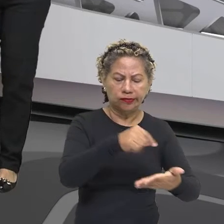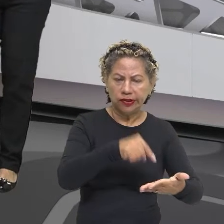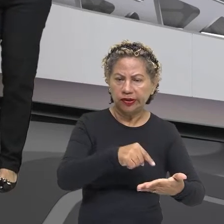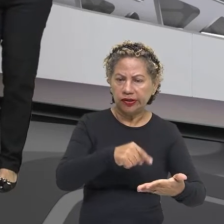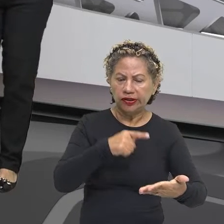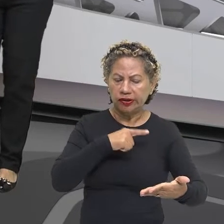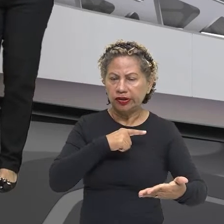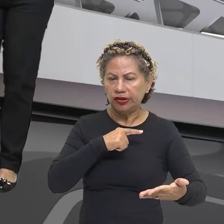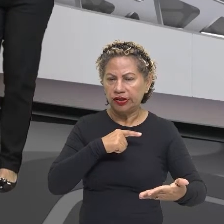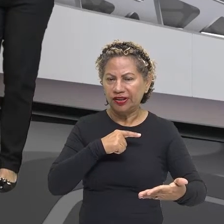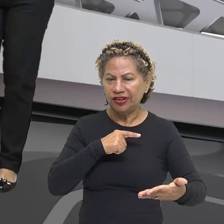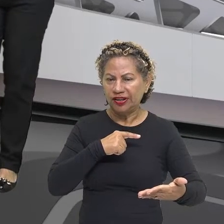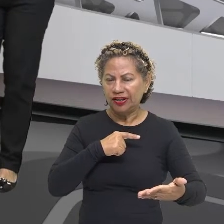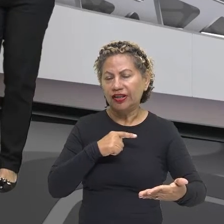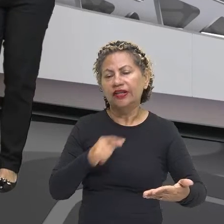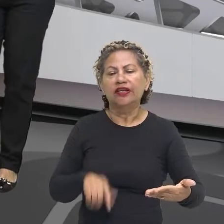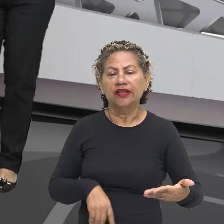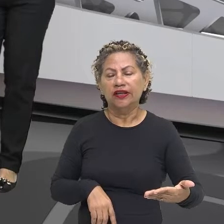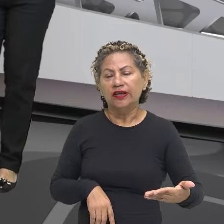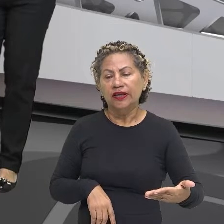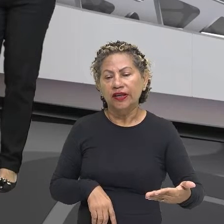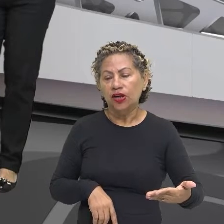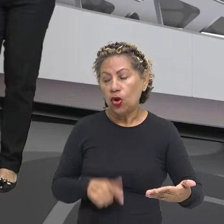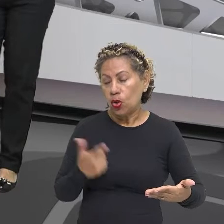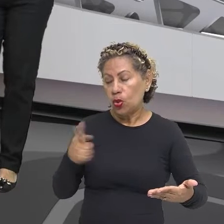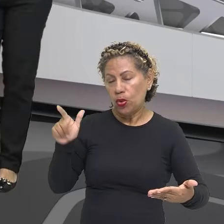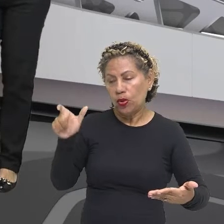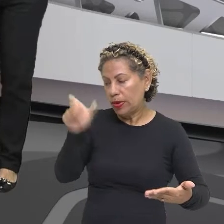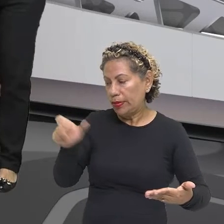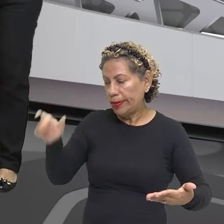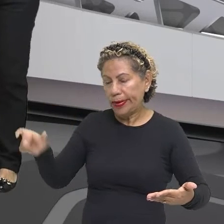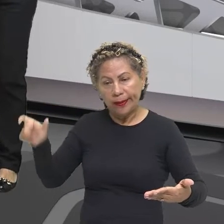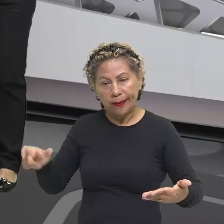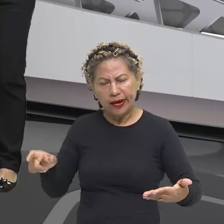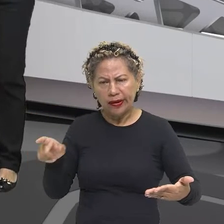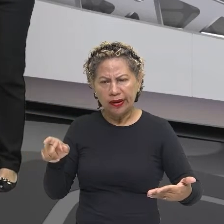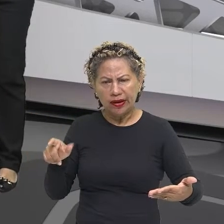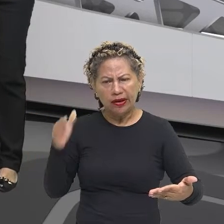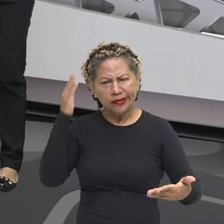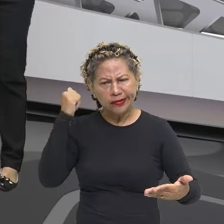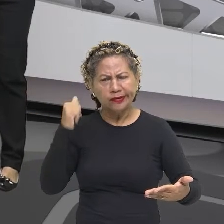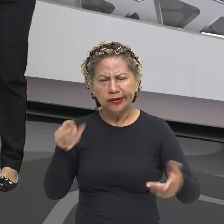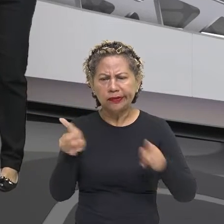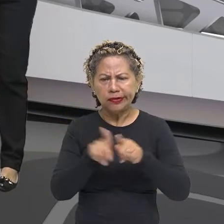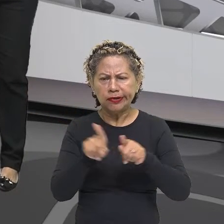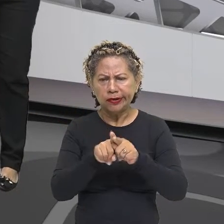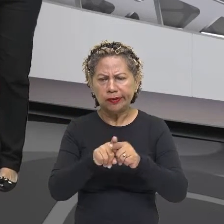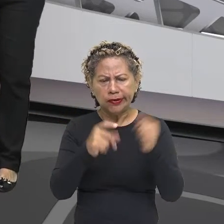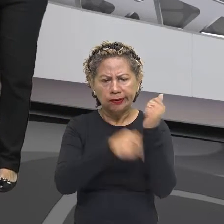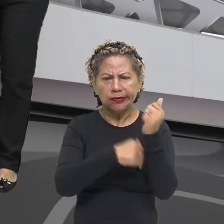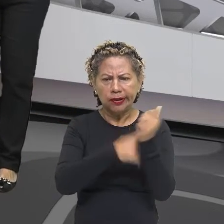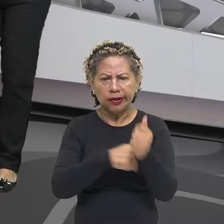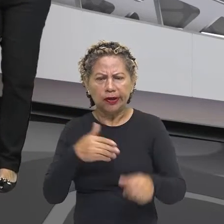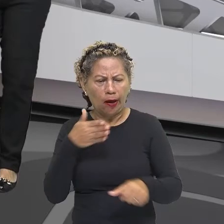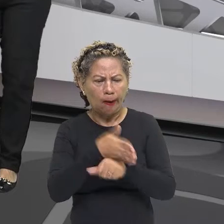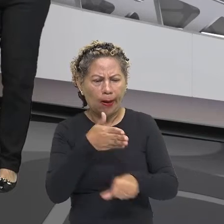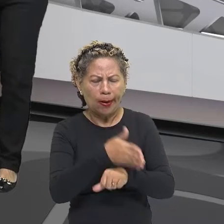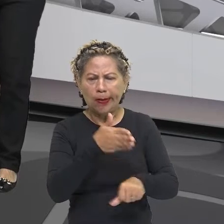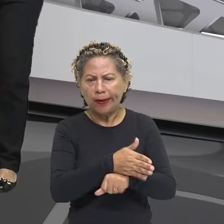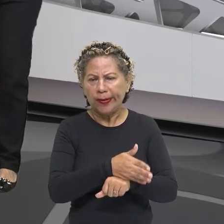usuário, como fotos, vídeos e arquivos diversos que podem ser escolhidos